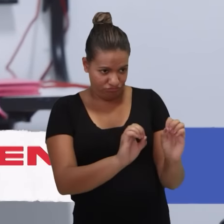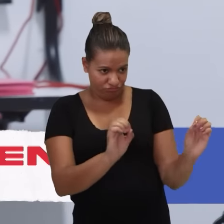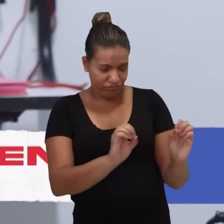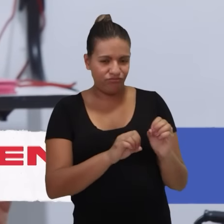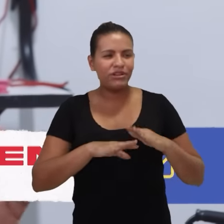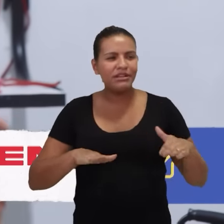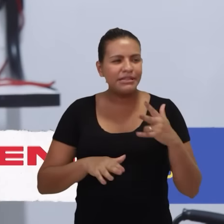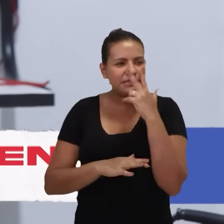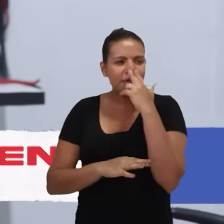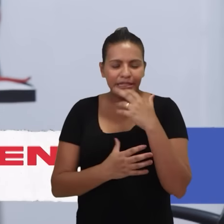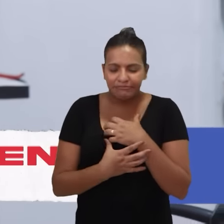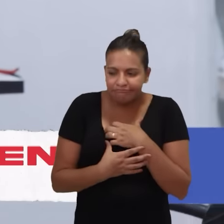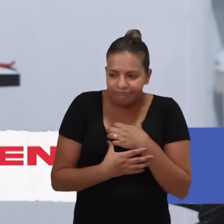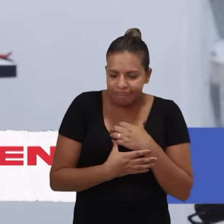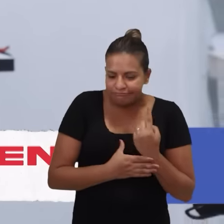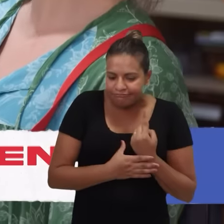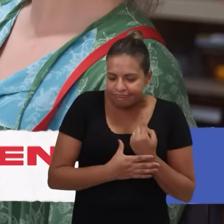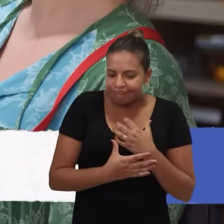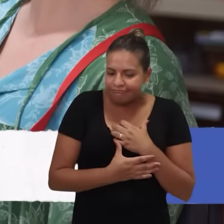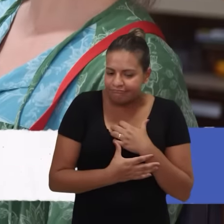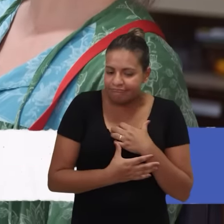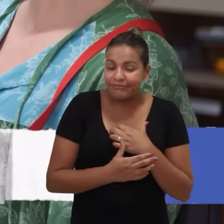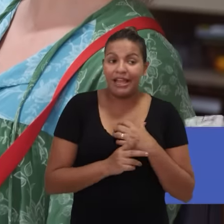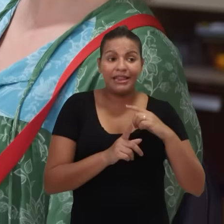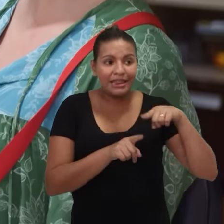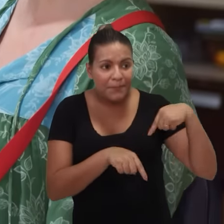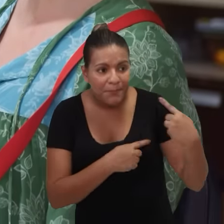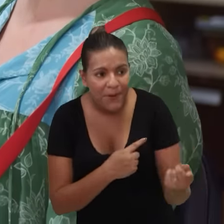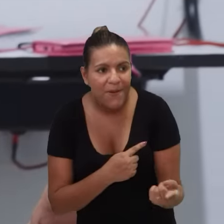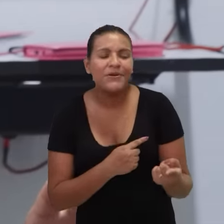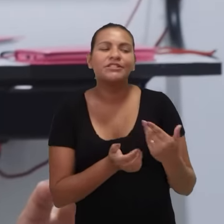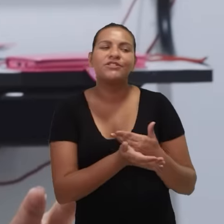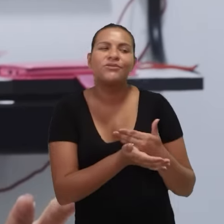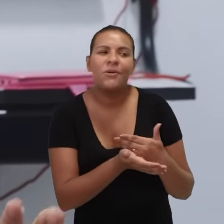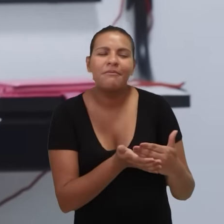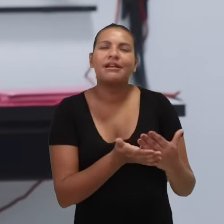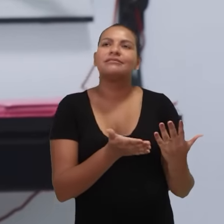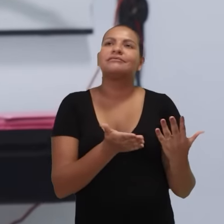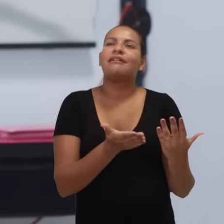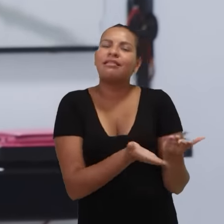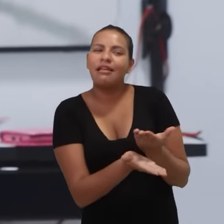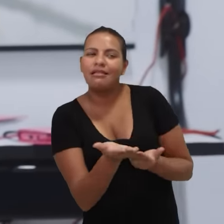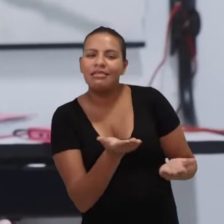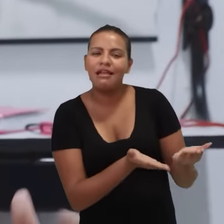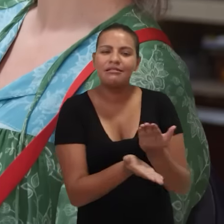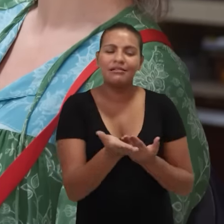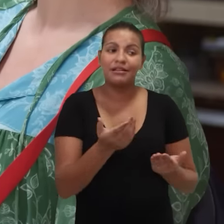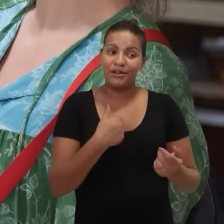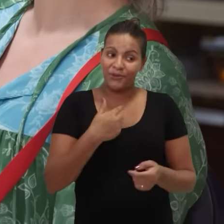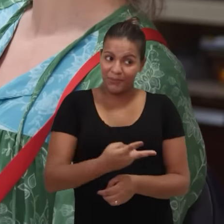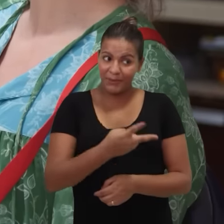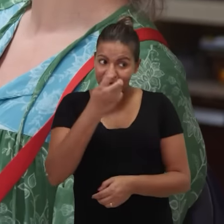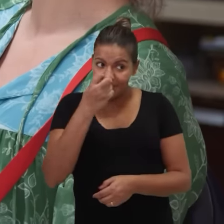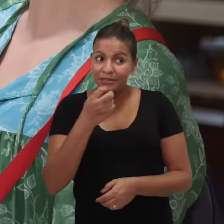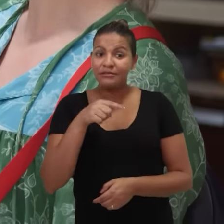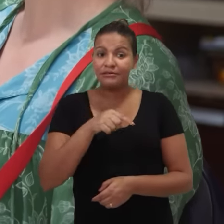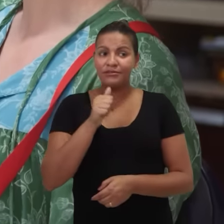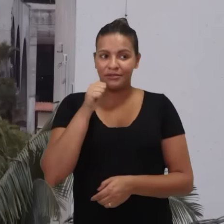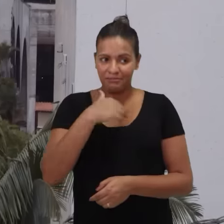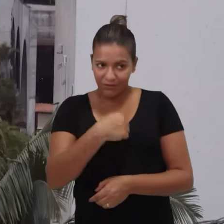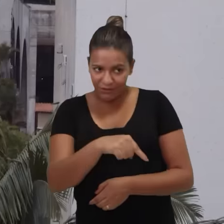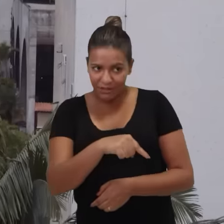ela tenta se fazer entender. Eu percebi nela que ela se preocupa em ser entendida.